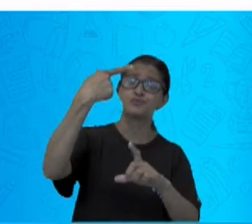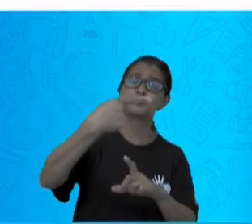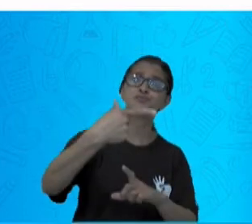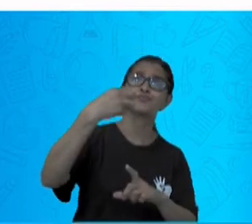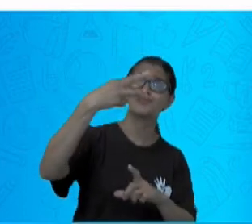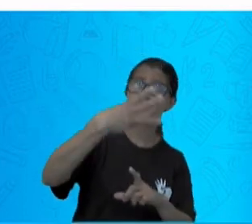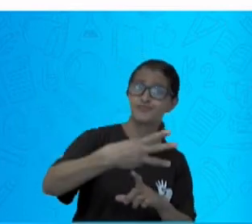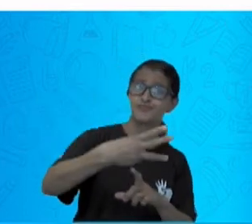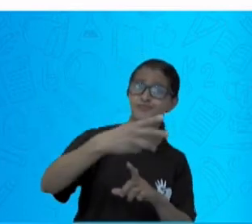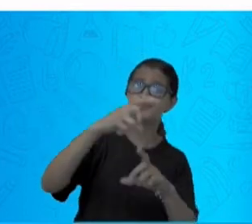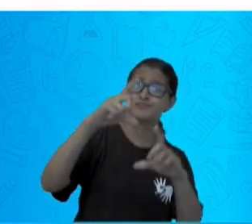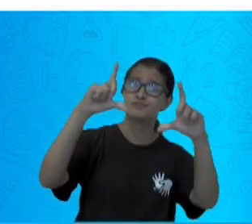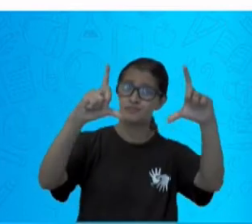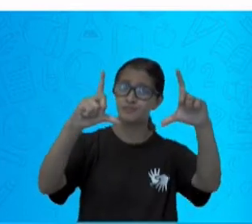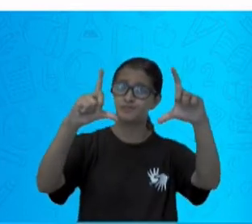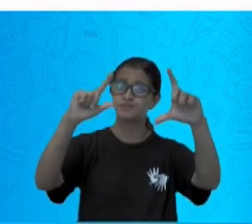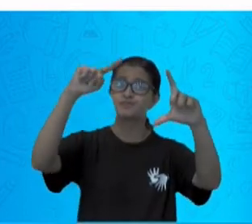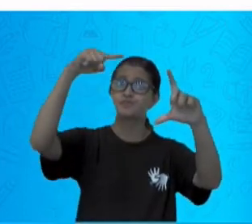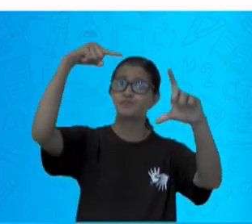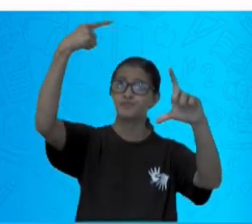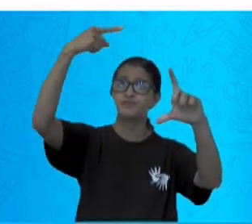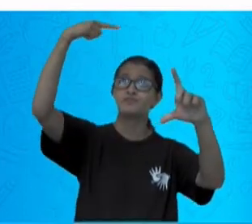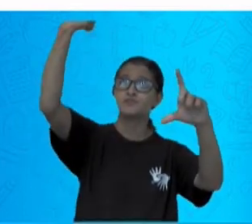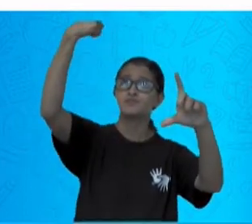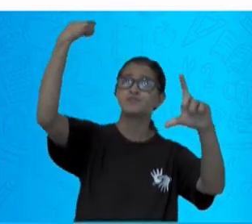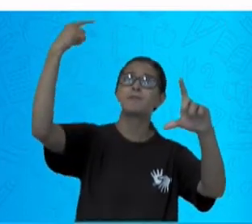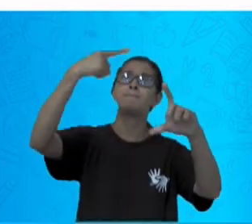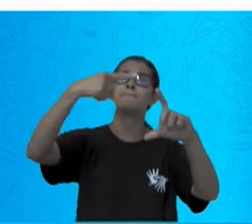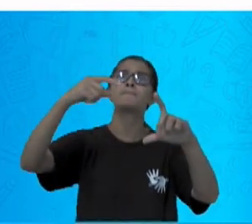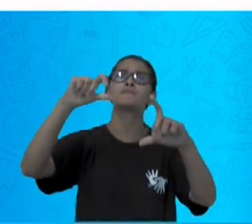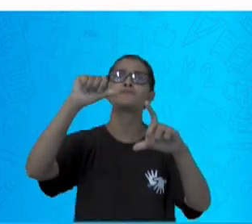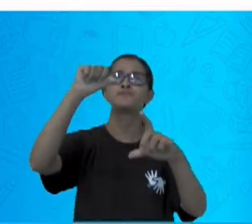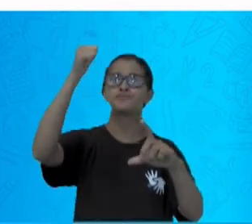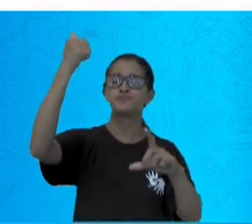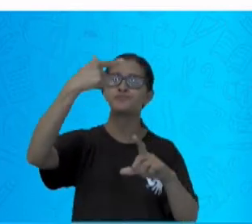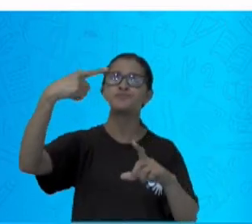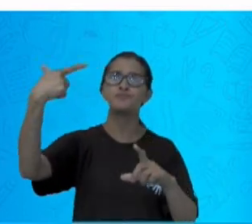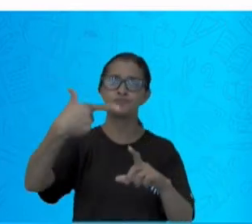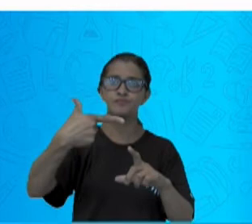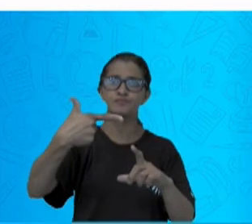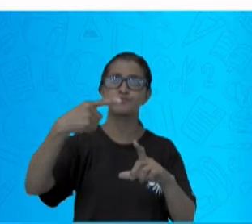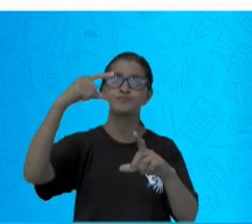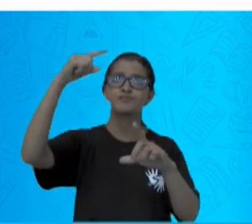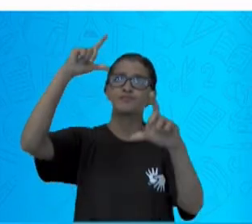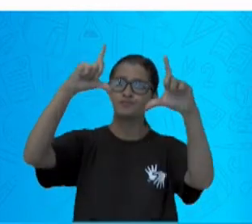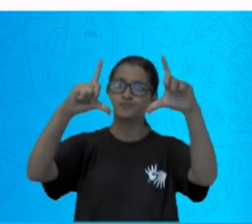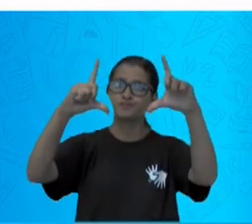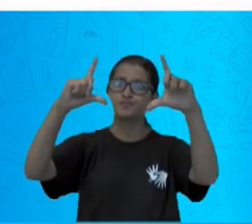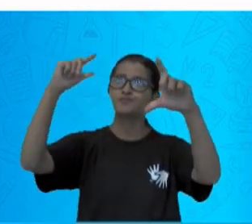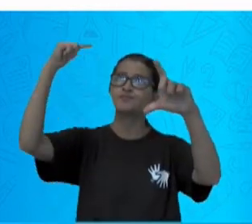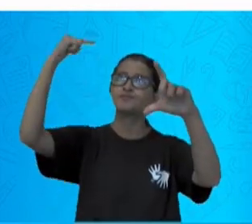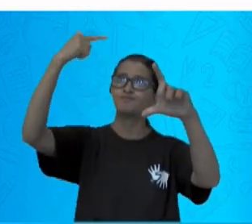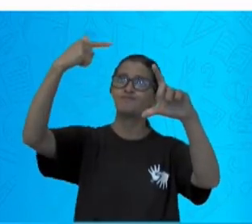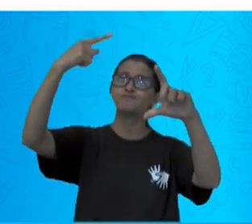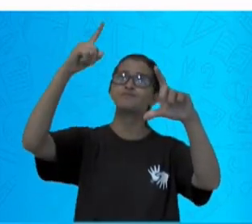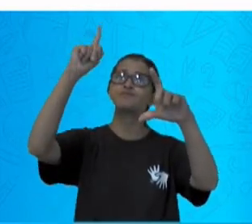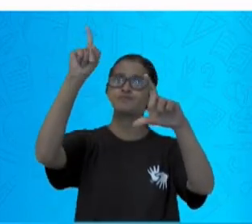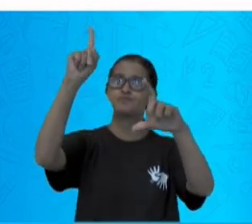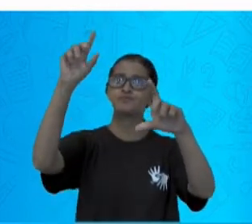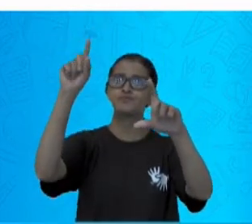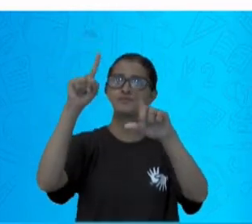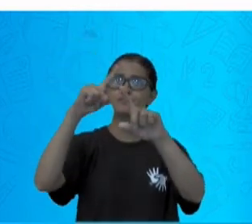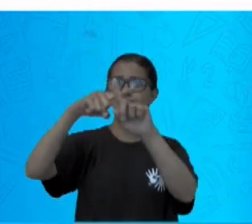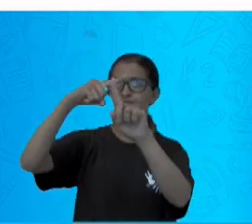1, mais menos 1 quarto elevado a menos 2. Observa que todos os meus expoentes são negativos. Eu já aprendi,